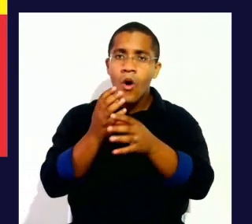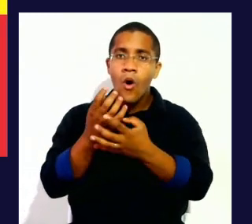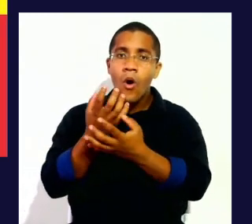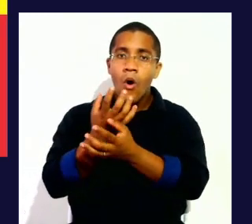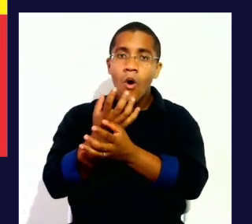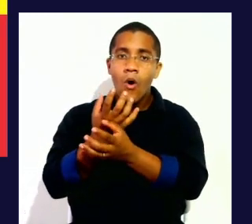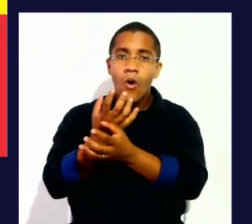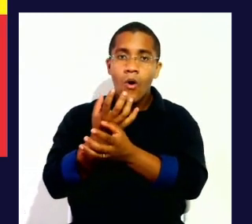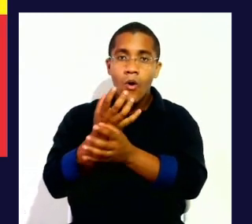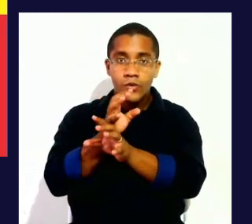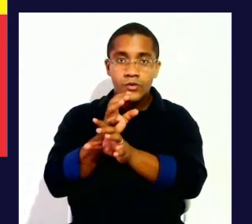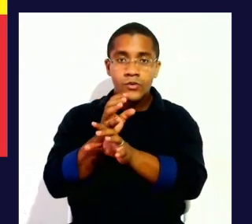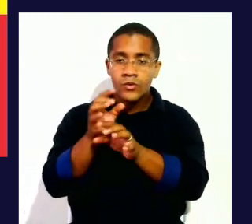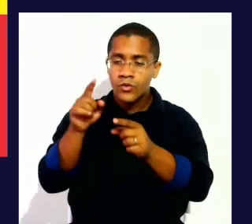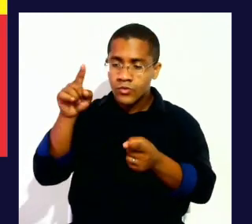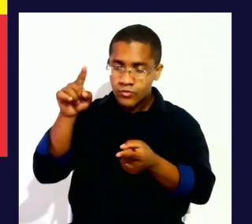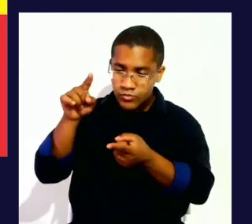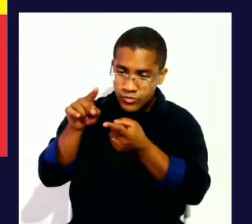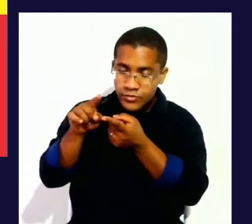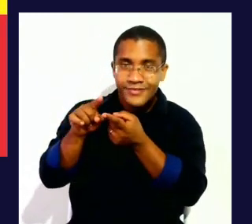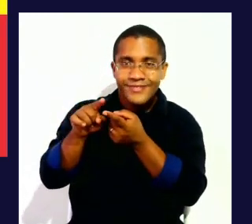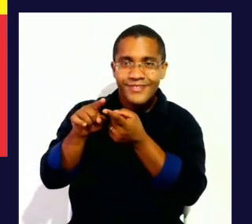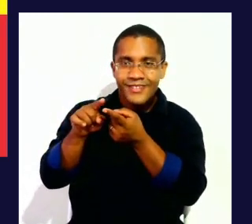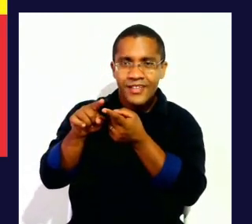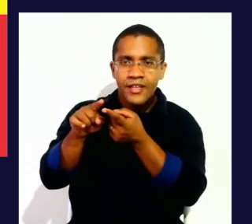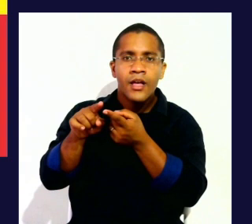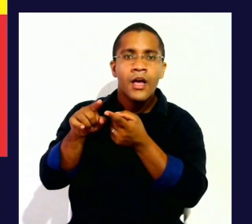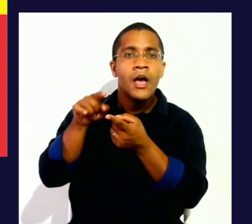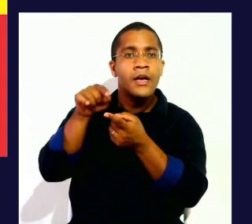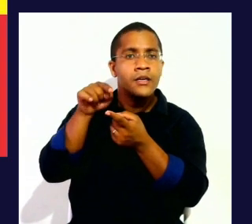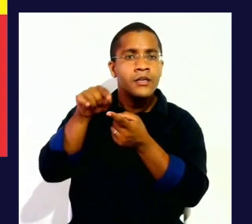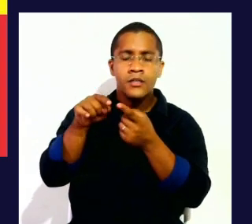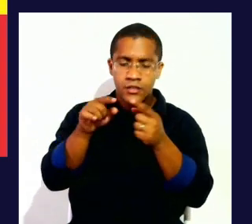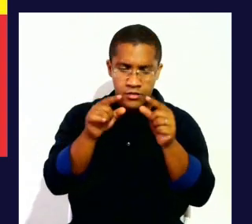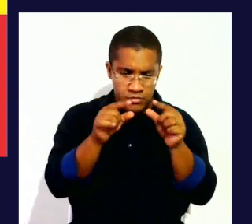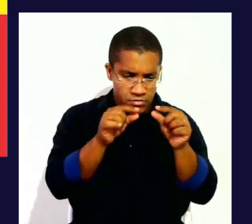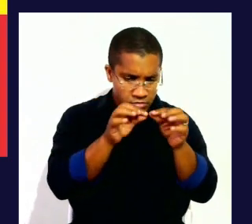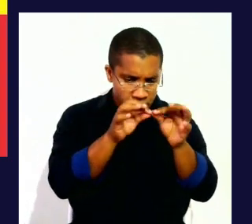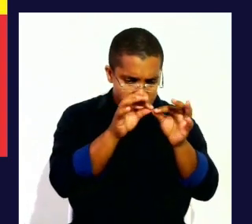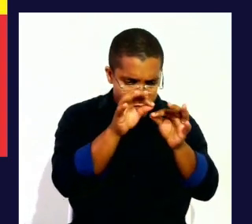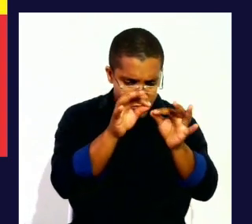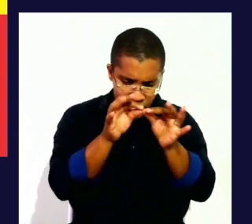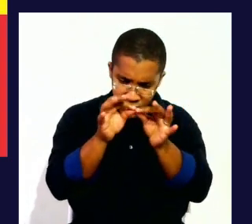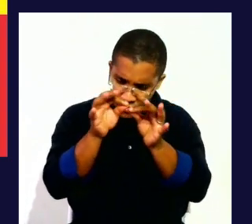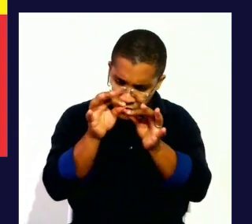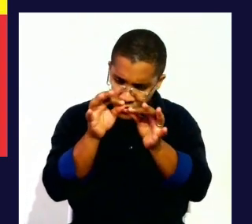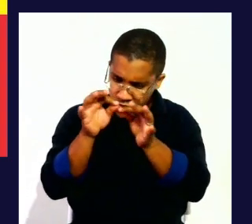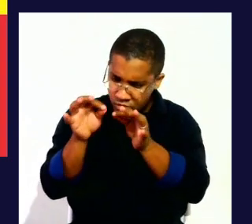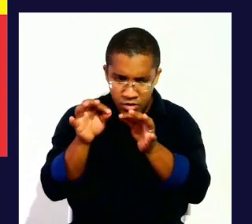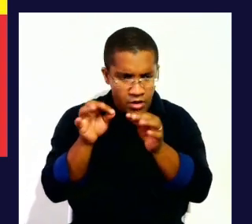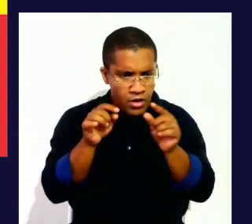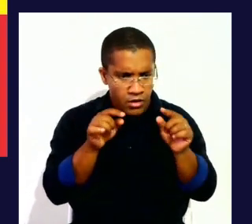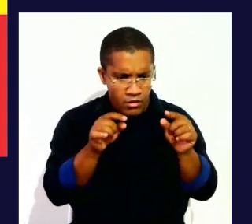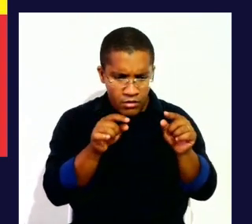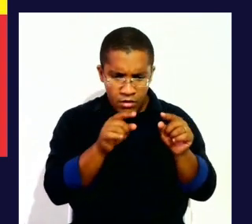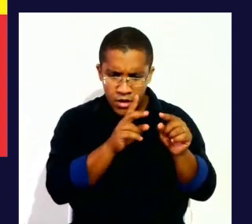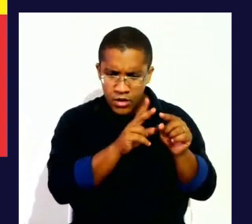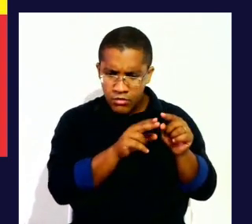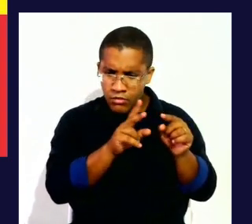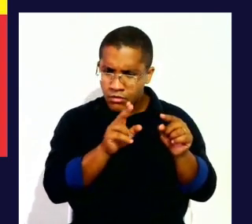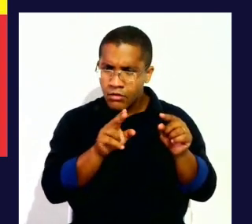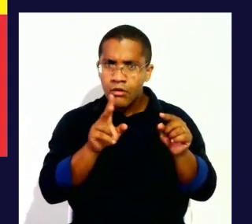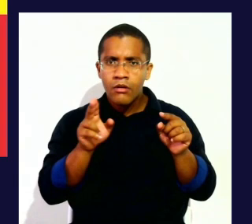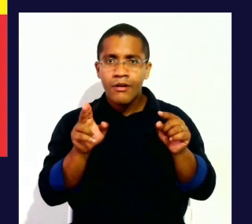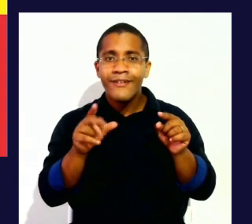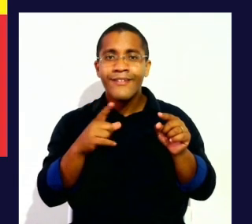ossos curtos. Os ossos curtos, eles vão possuir todas as dimensões com aproximadamente o